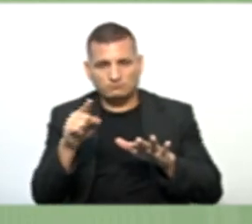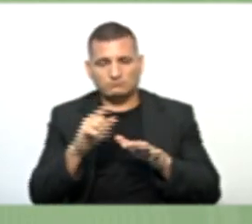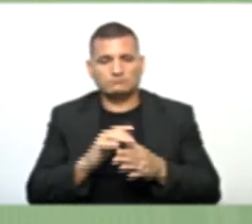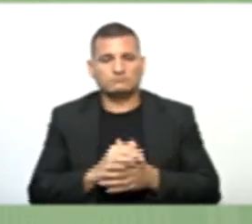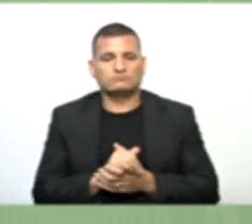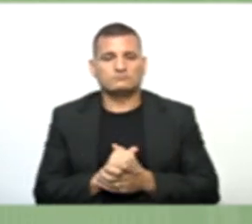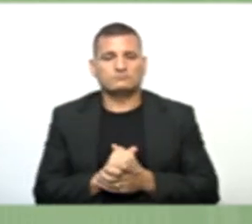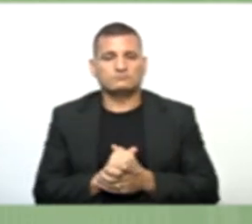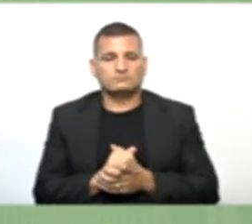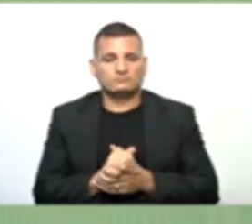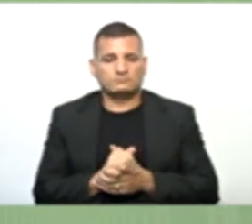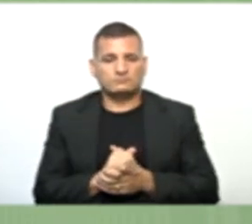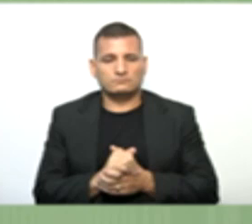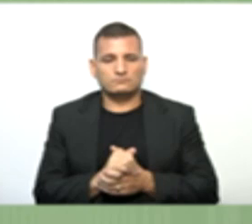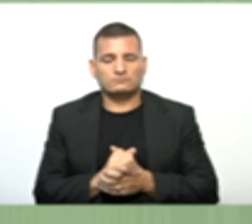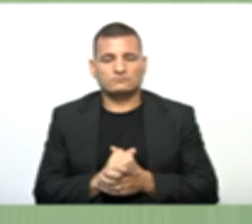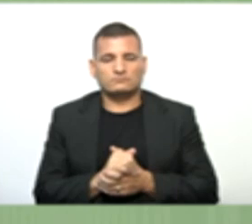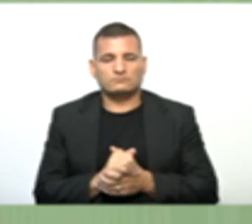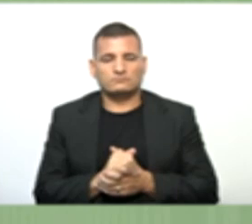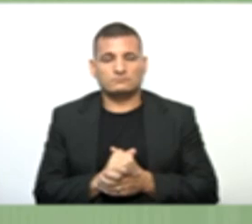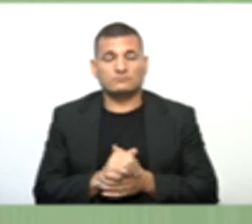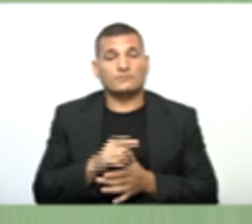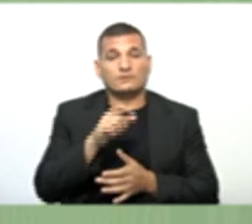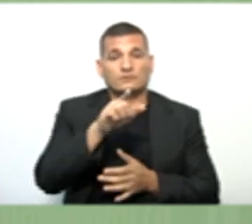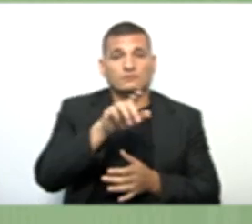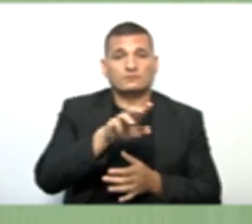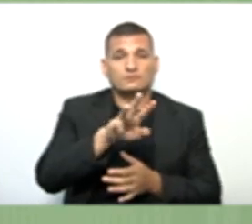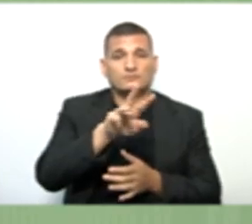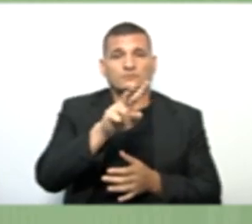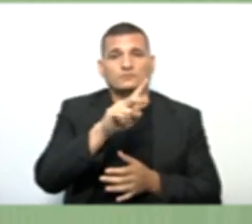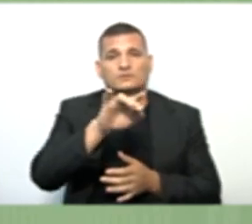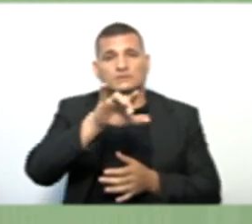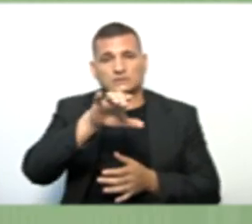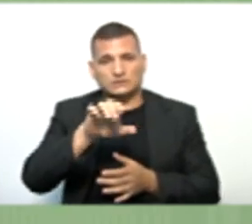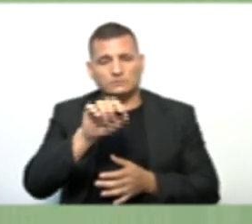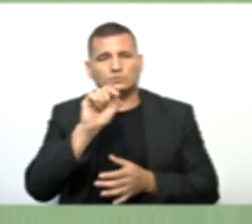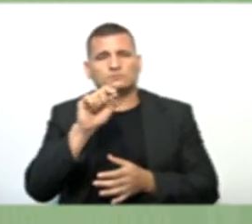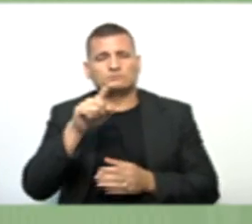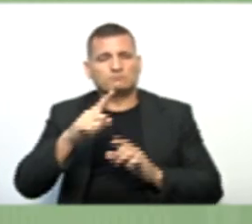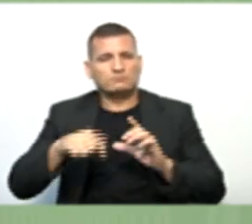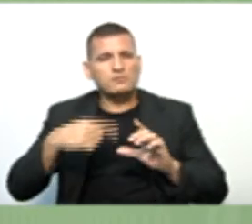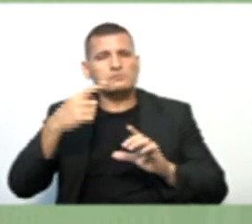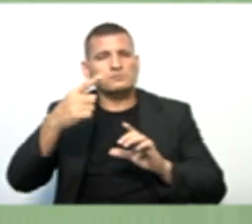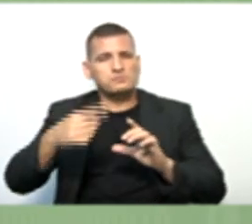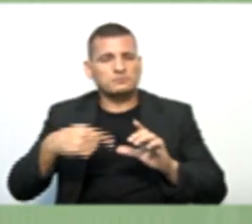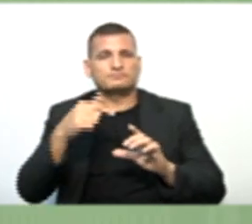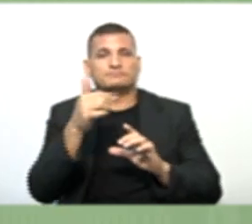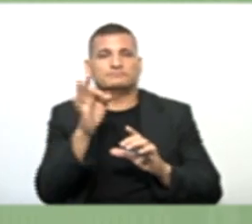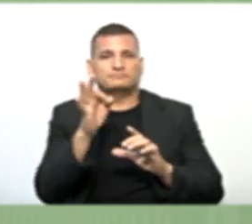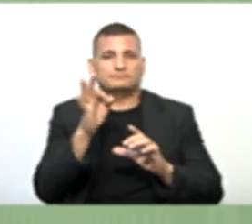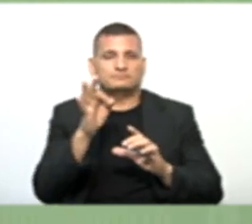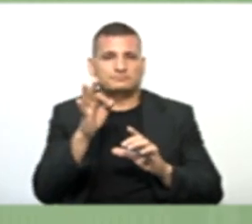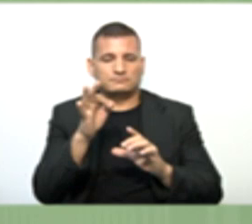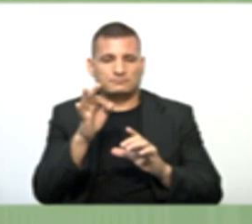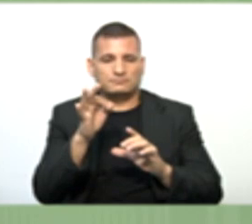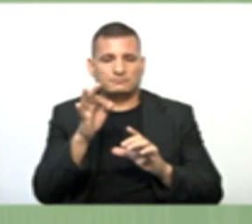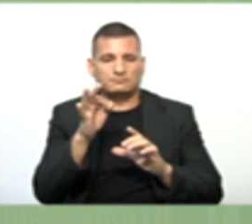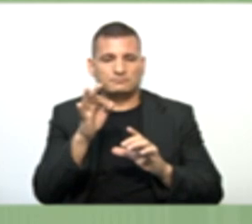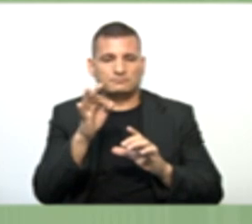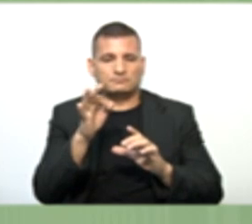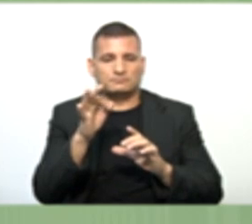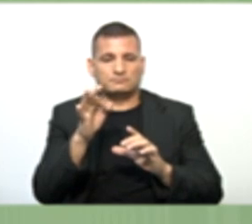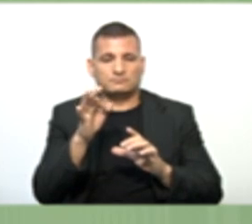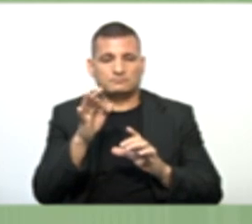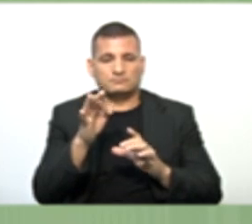Que faça com que esse while seja repetido 10 vezes. Então, eu posso pedir que esse comando while